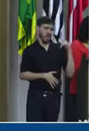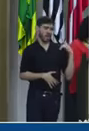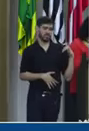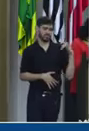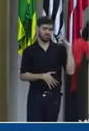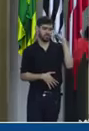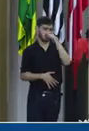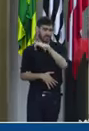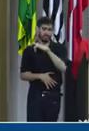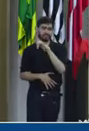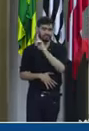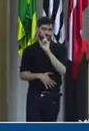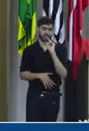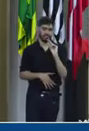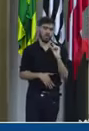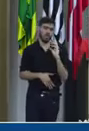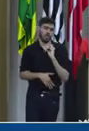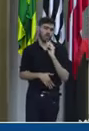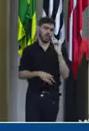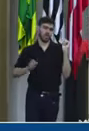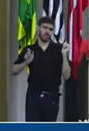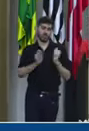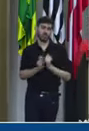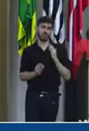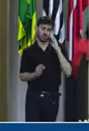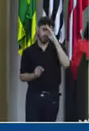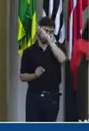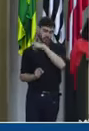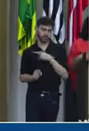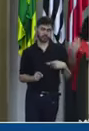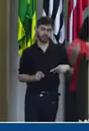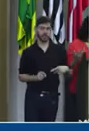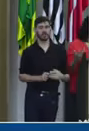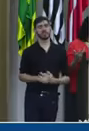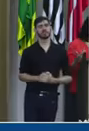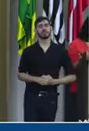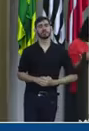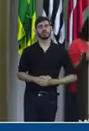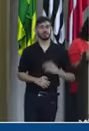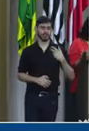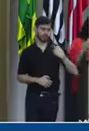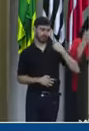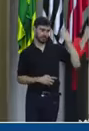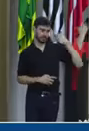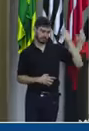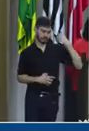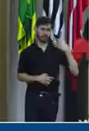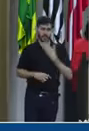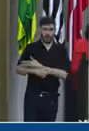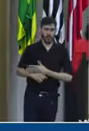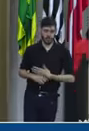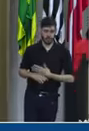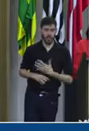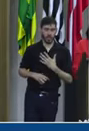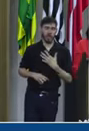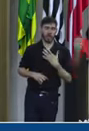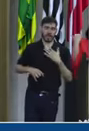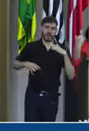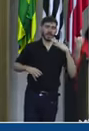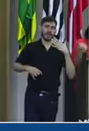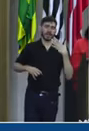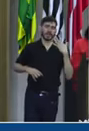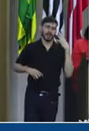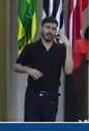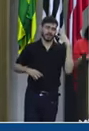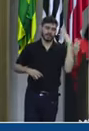daqui a pouco, vai viajar com o nosso presidente. Deixa eu fazer minha autodescrição. Sou morena, bonita,